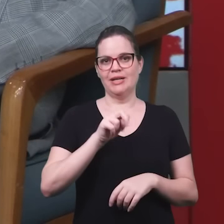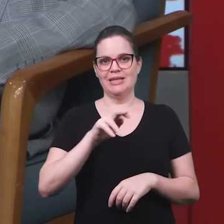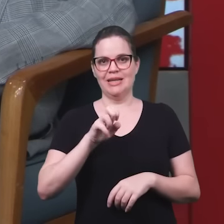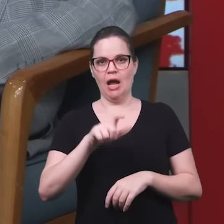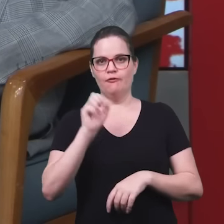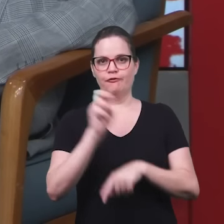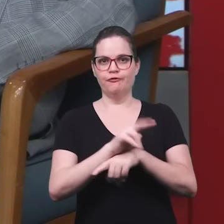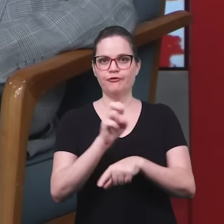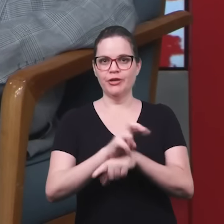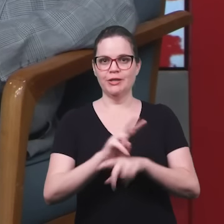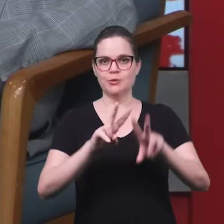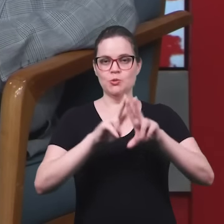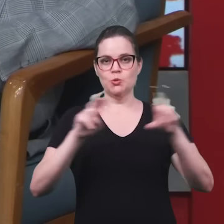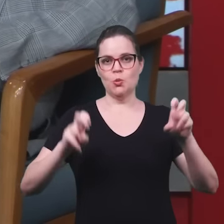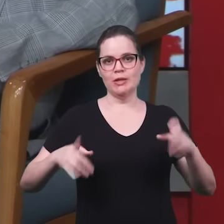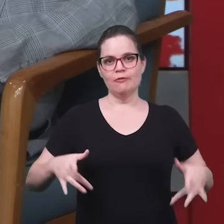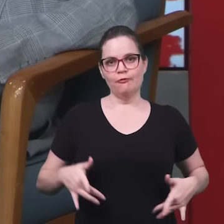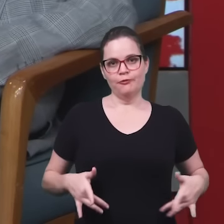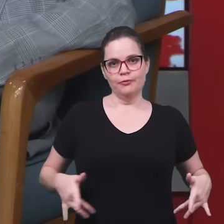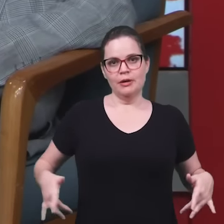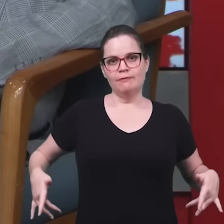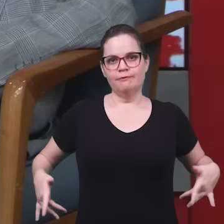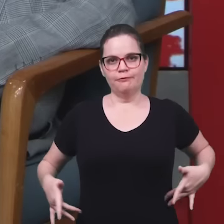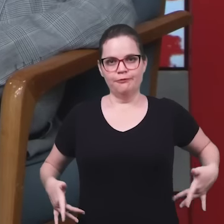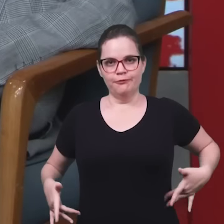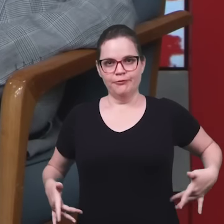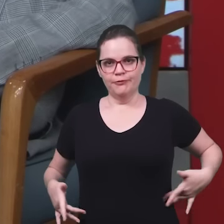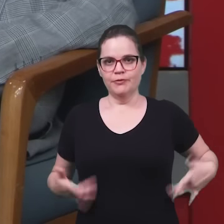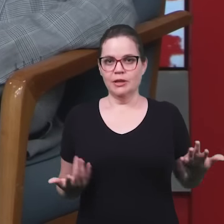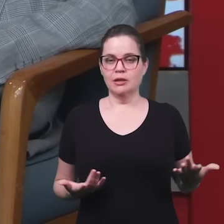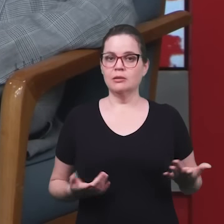do fígado. Então, o que é que você faz?